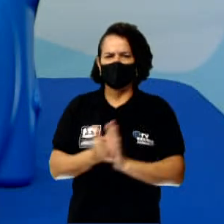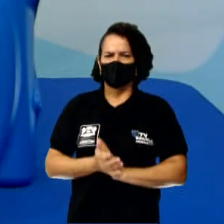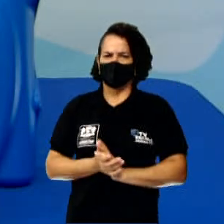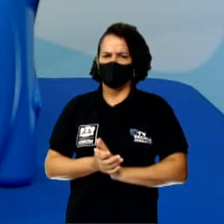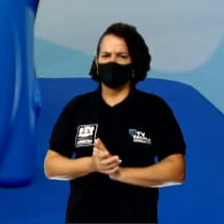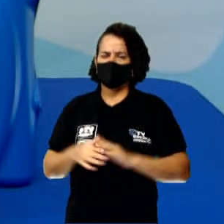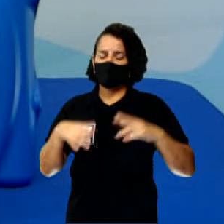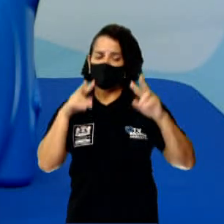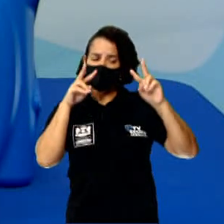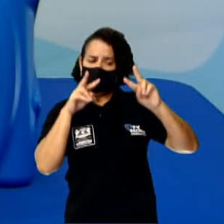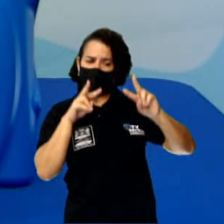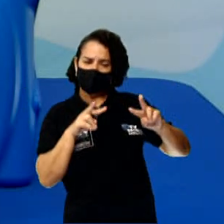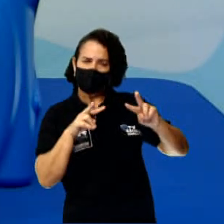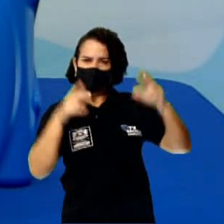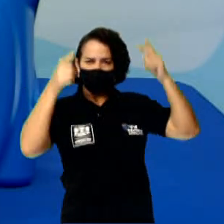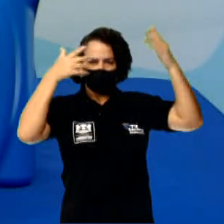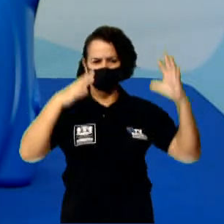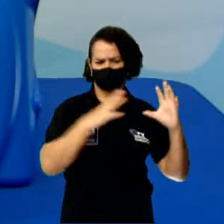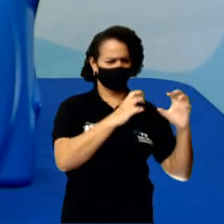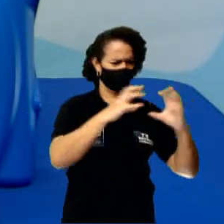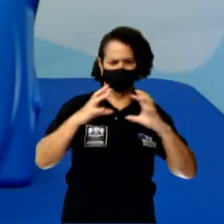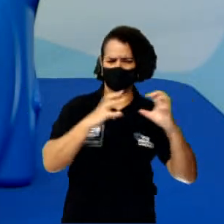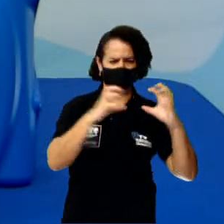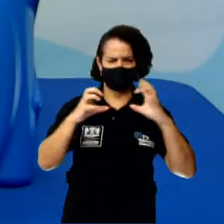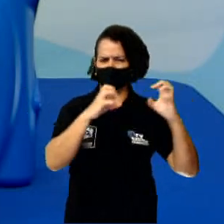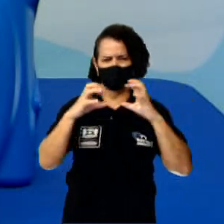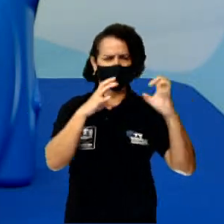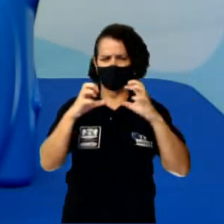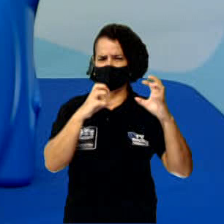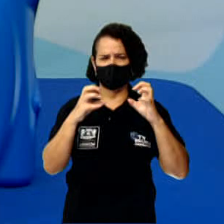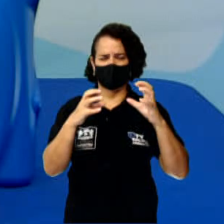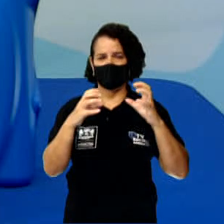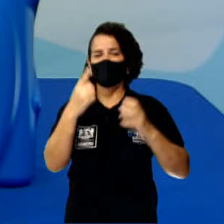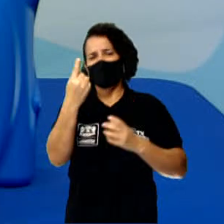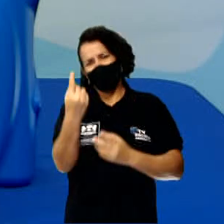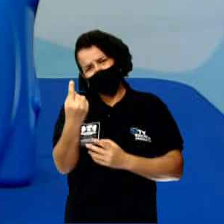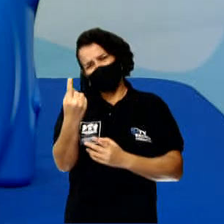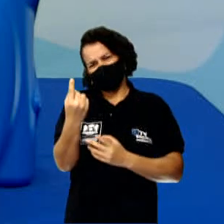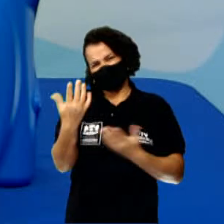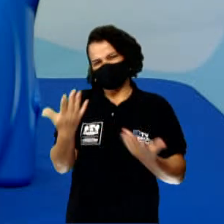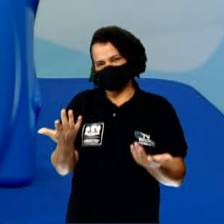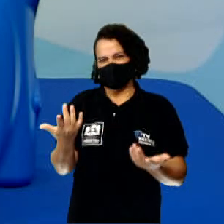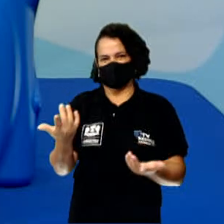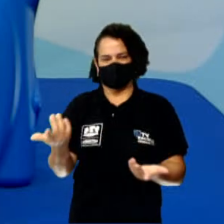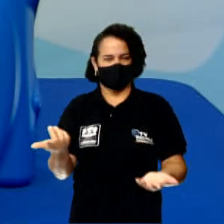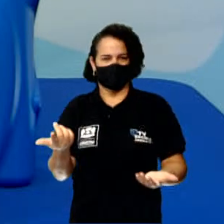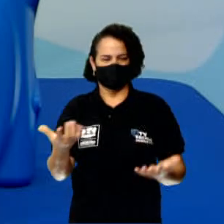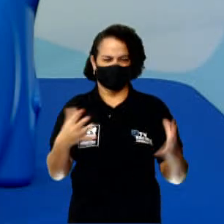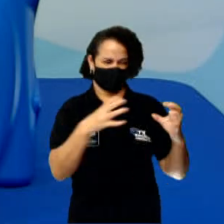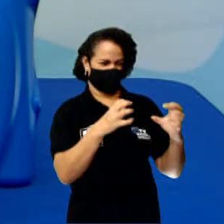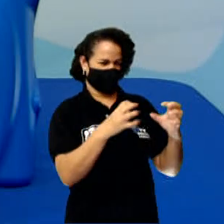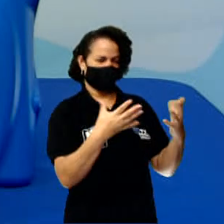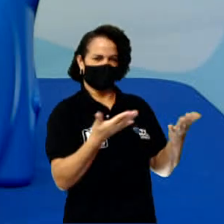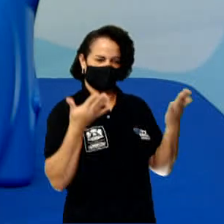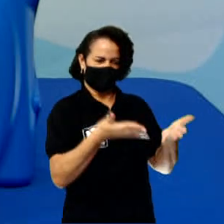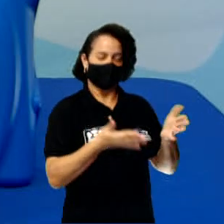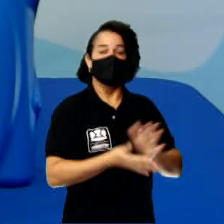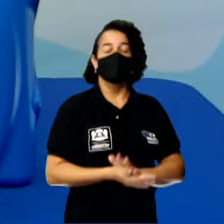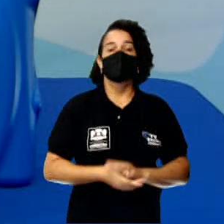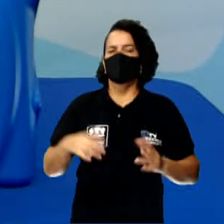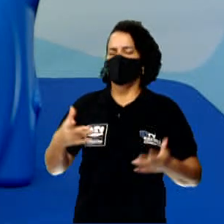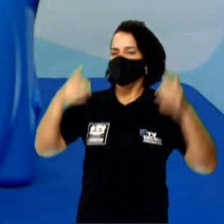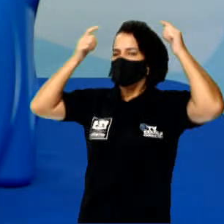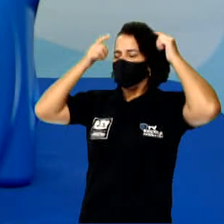viu quando estava aquela confusão toda. Inclusive, uma delas estava bem mal educada. E a rainha perguntou: o que é que está acontecendo?